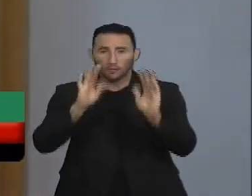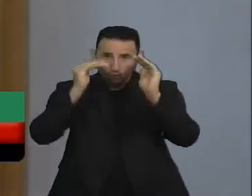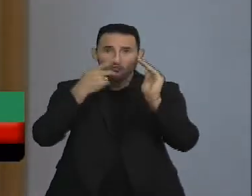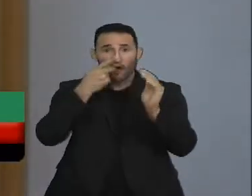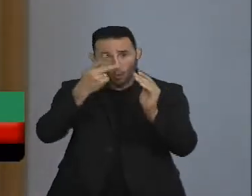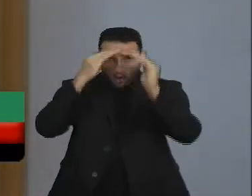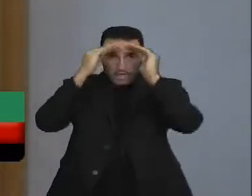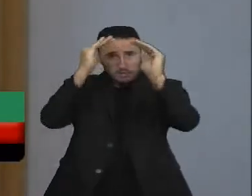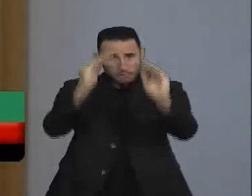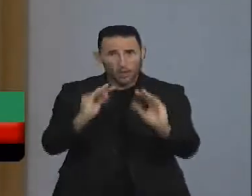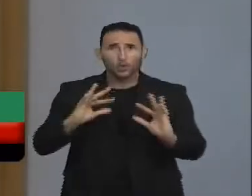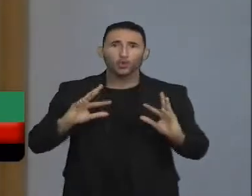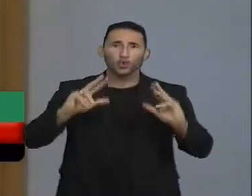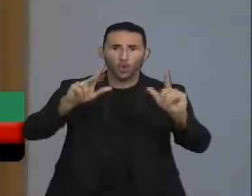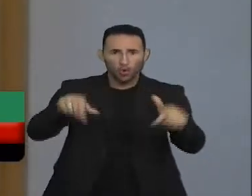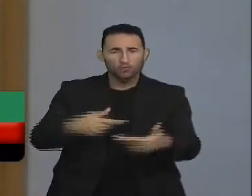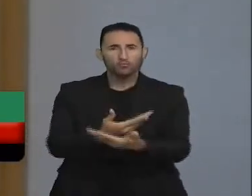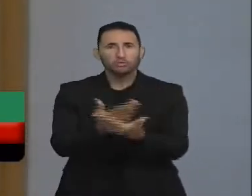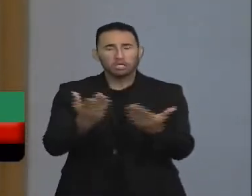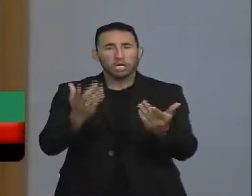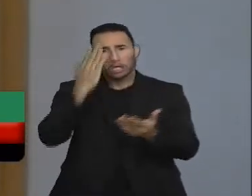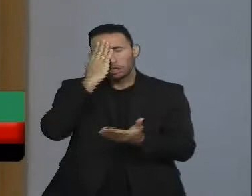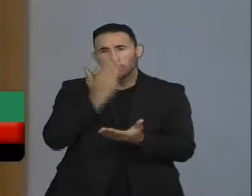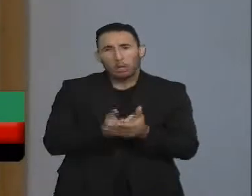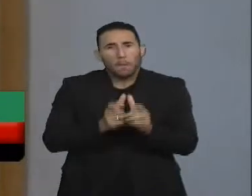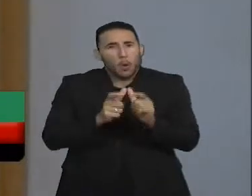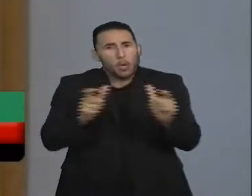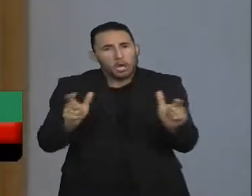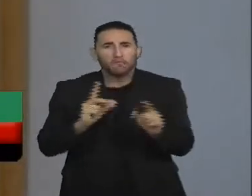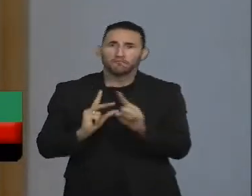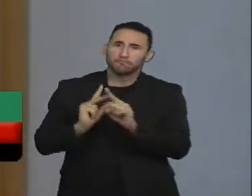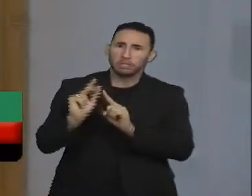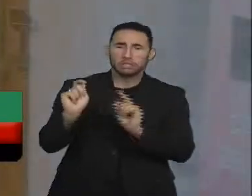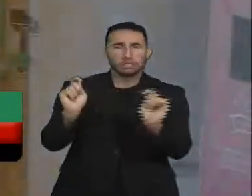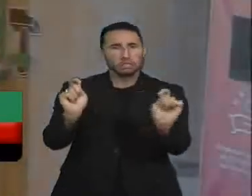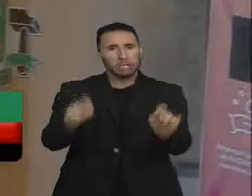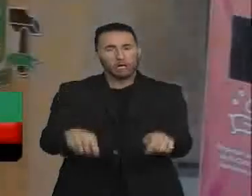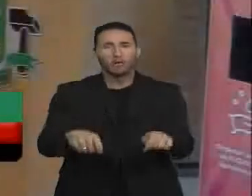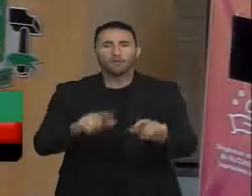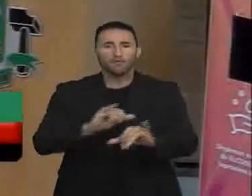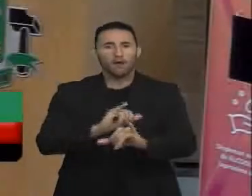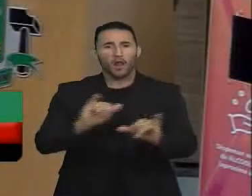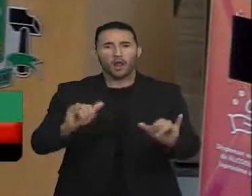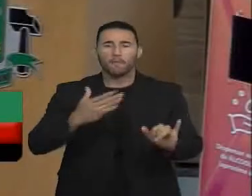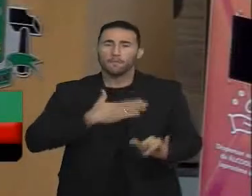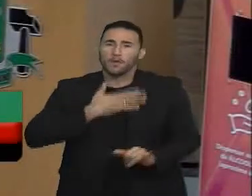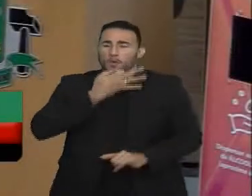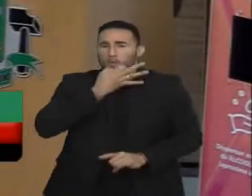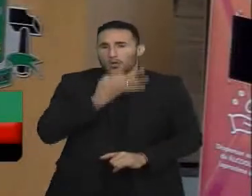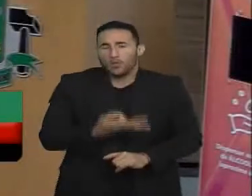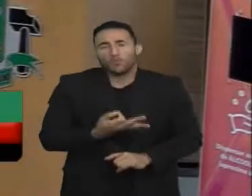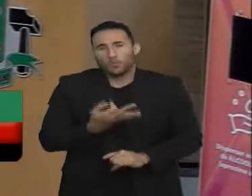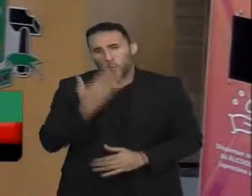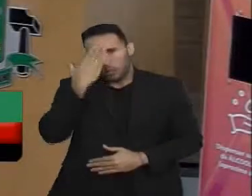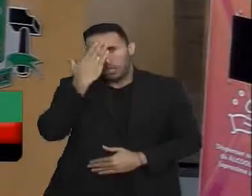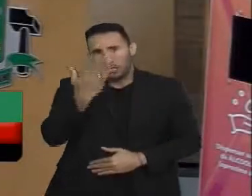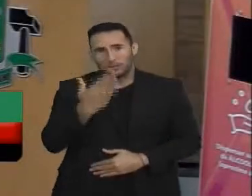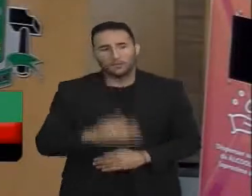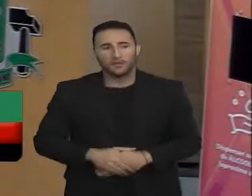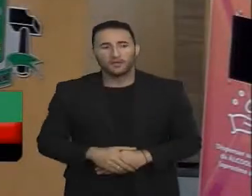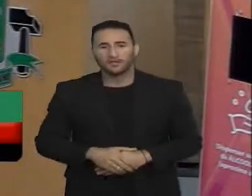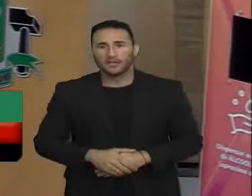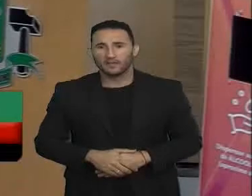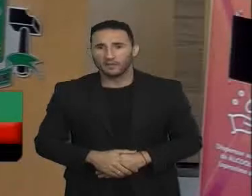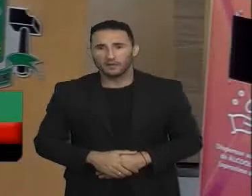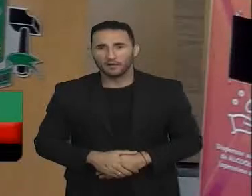que aqui a maioria sempre vence, então, só para registrar essa a minha opinião, senhor presidente. Obrigado, João.